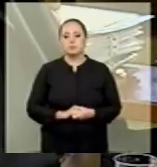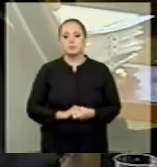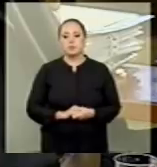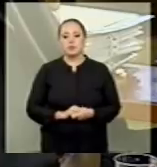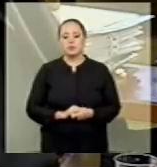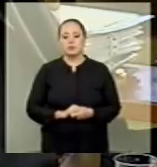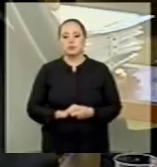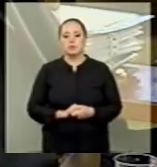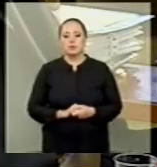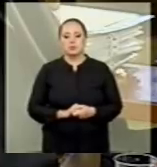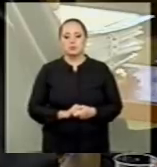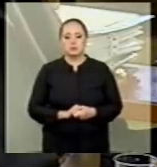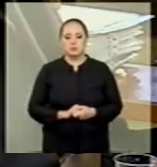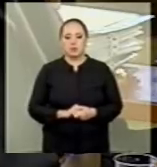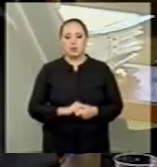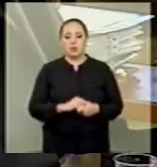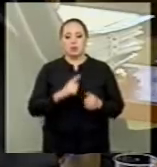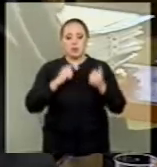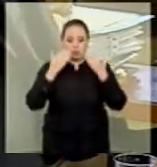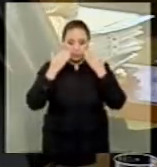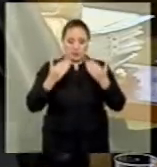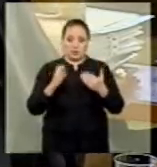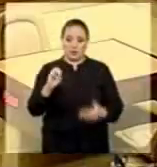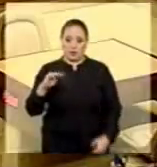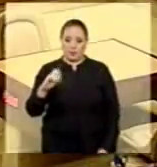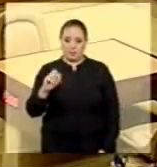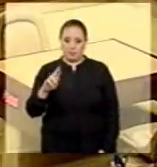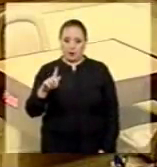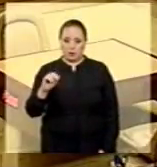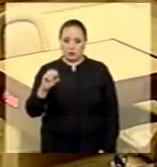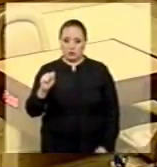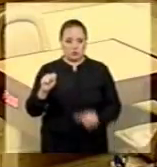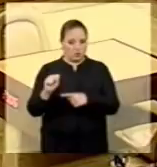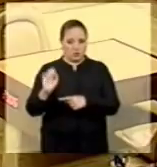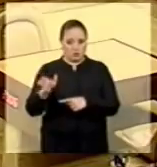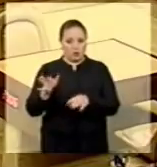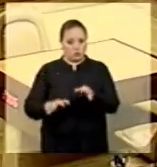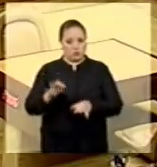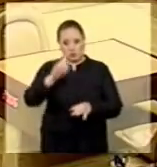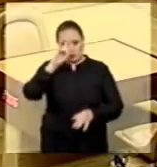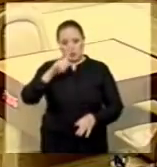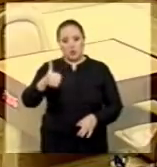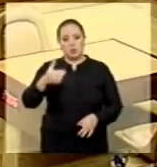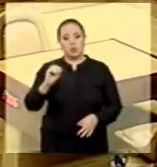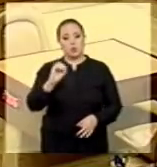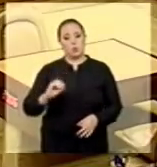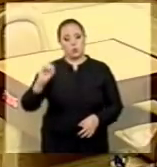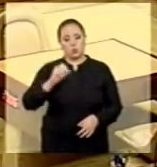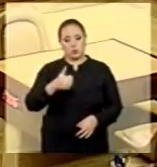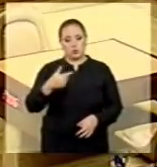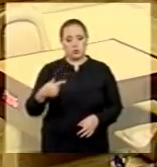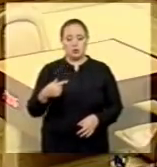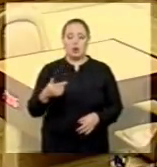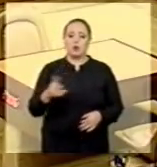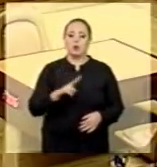Houve apresentação de embargos de declaração. Os embargos já foram julgados em 10 de outubro de 2017. Então, agora vai para a